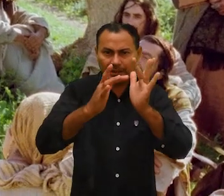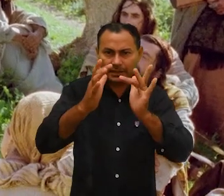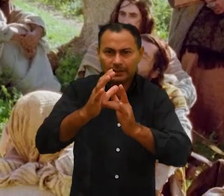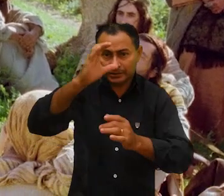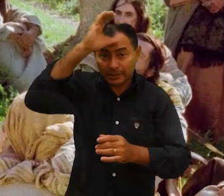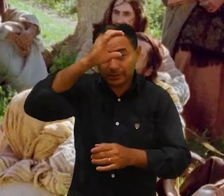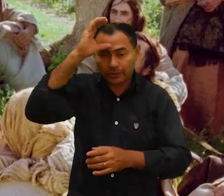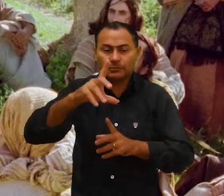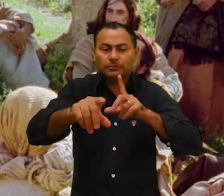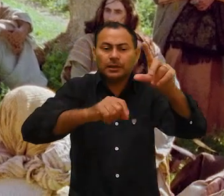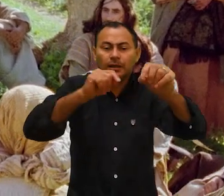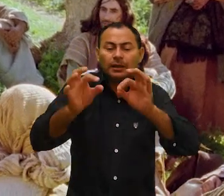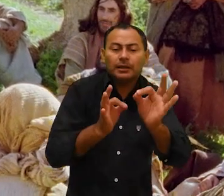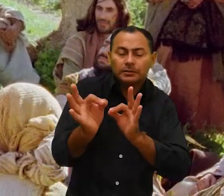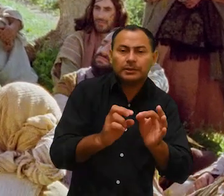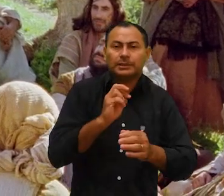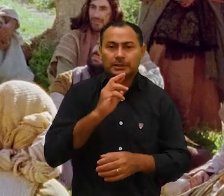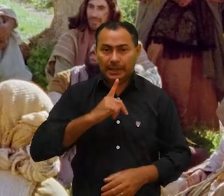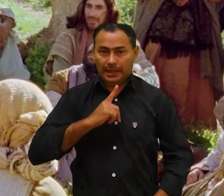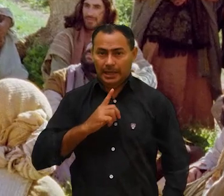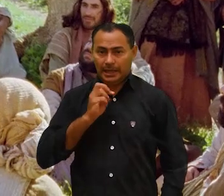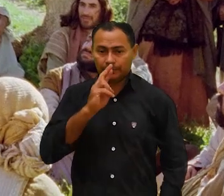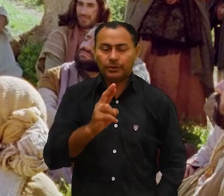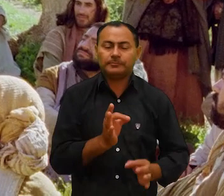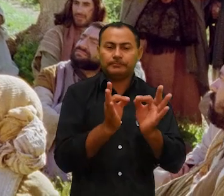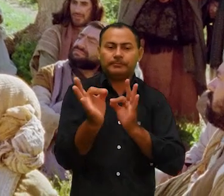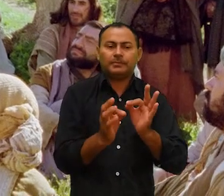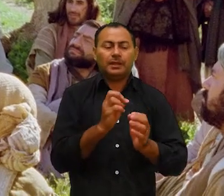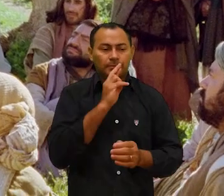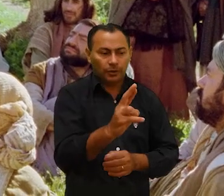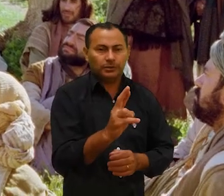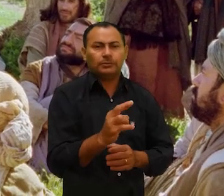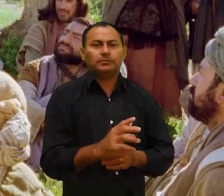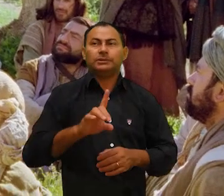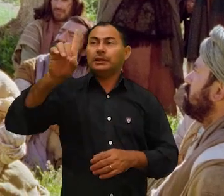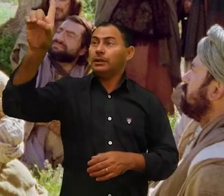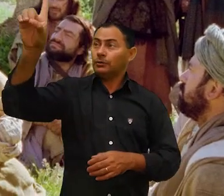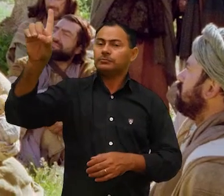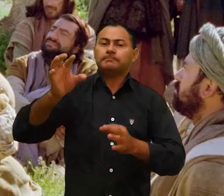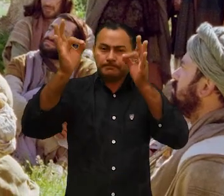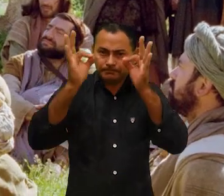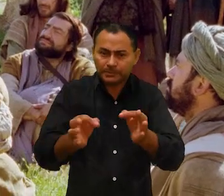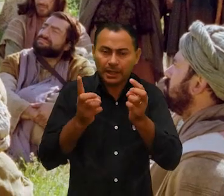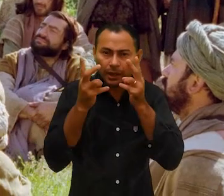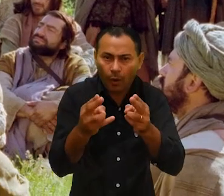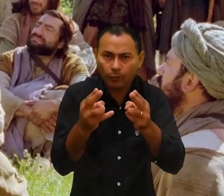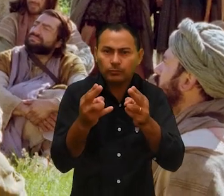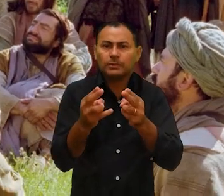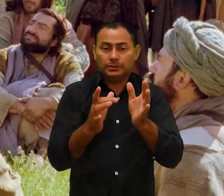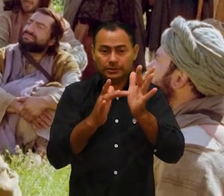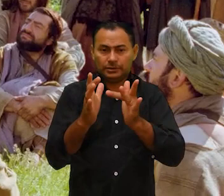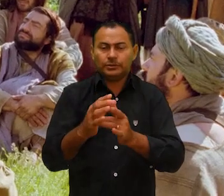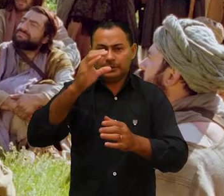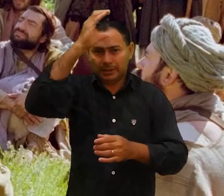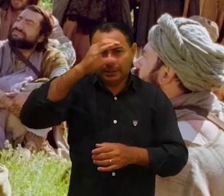foi recrutar soluções e respostas que seriam soluções e respostas de Deus, exatamente da mesma forma